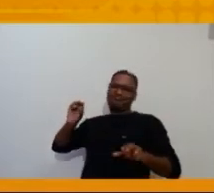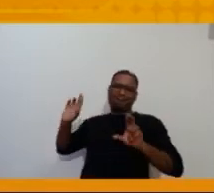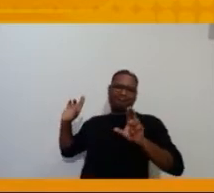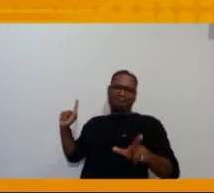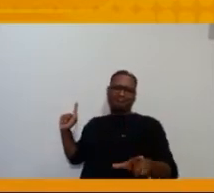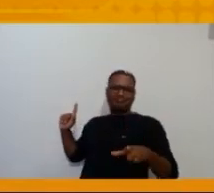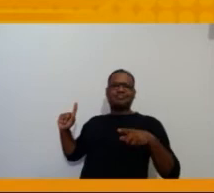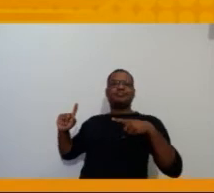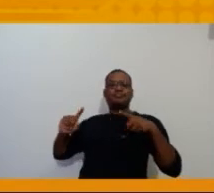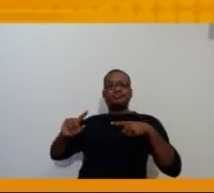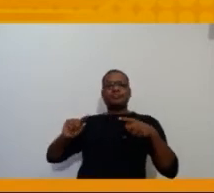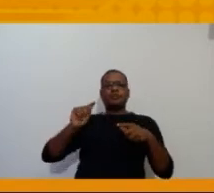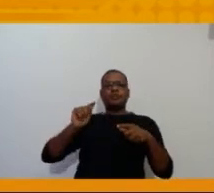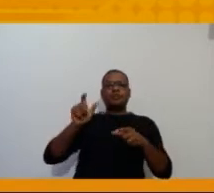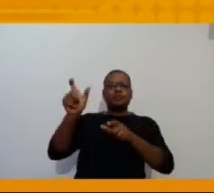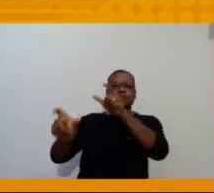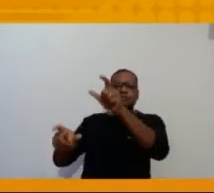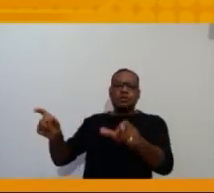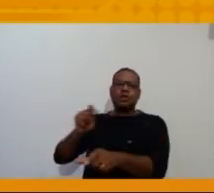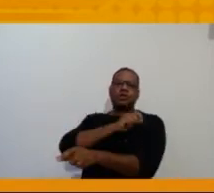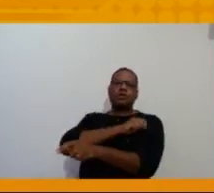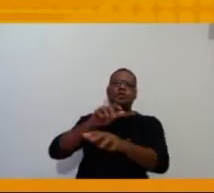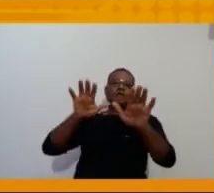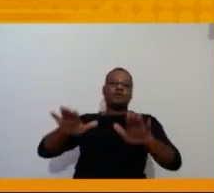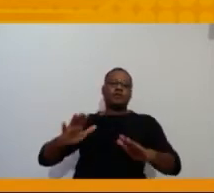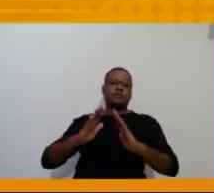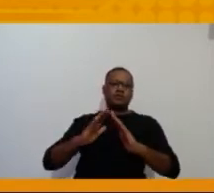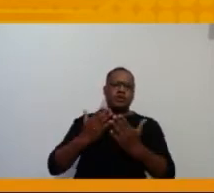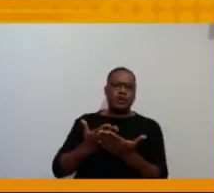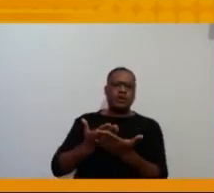aluno tem que ficar na escola, que o aluno precisa